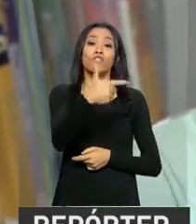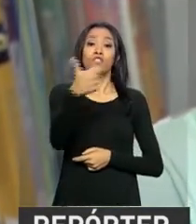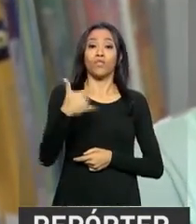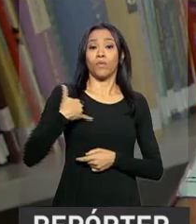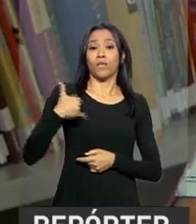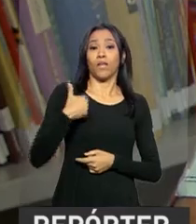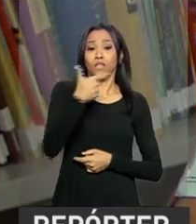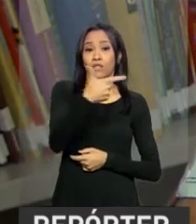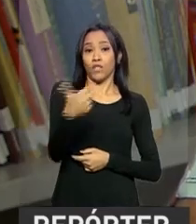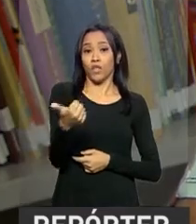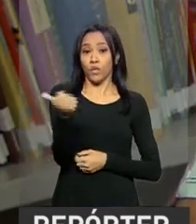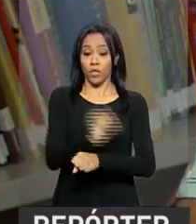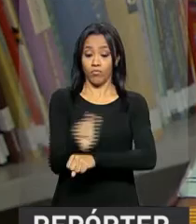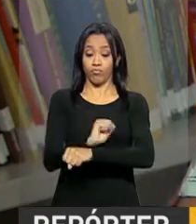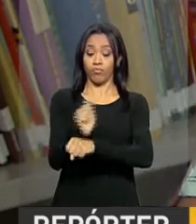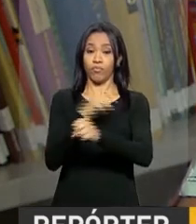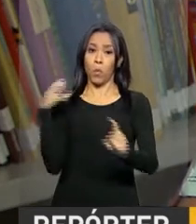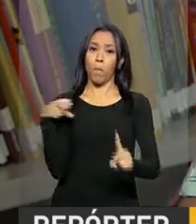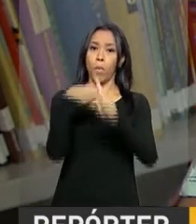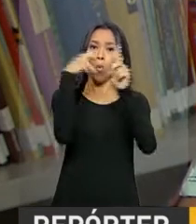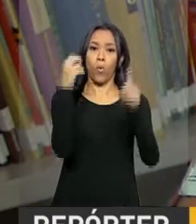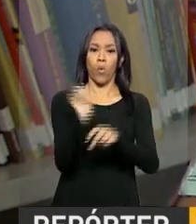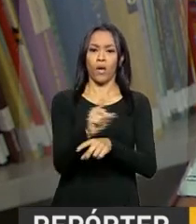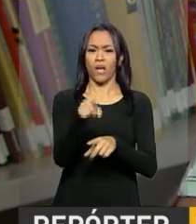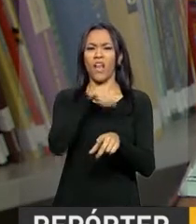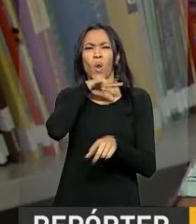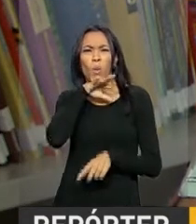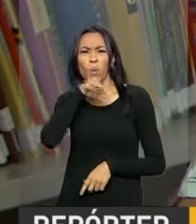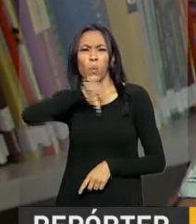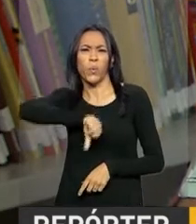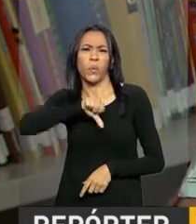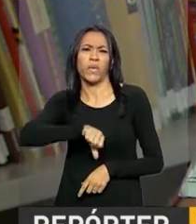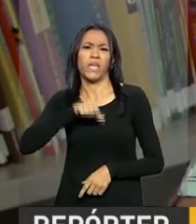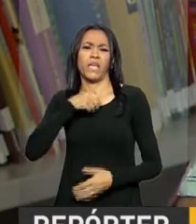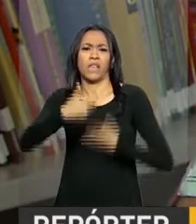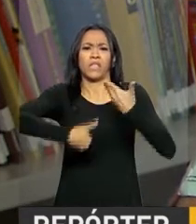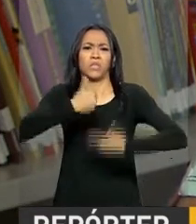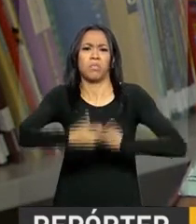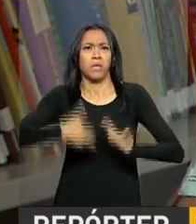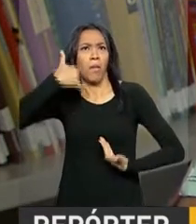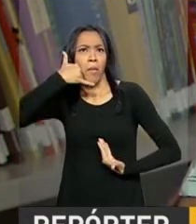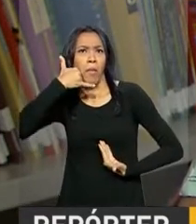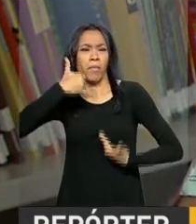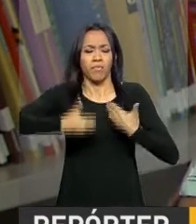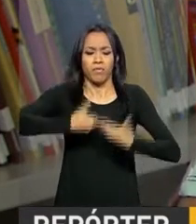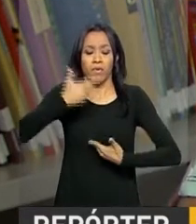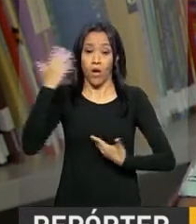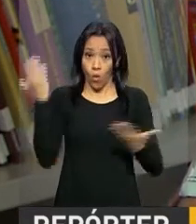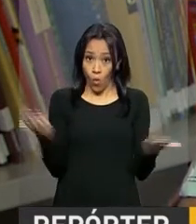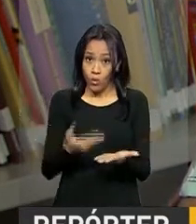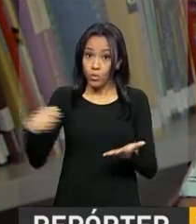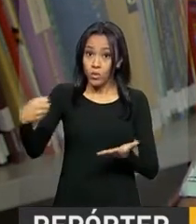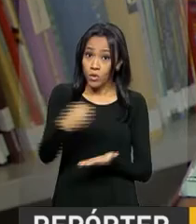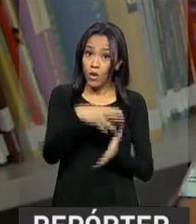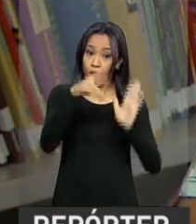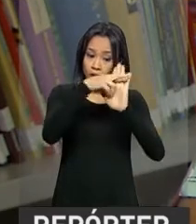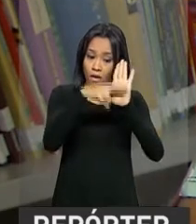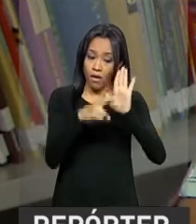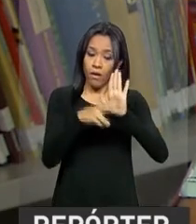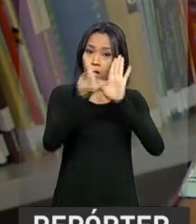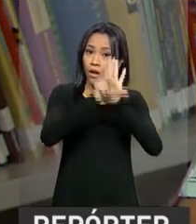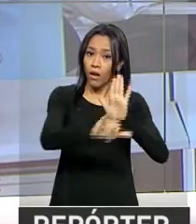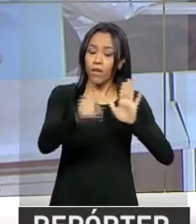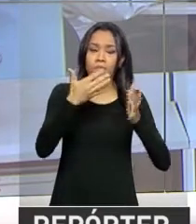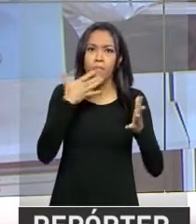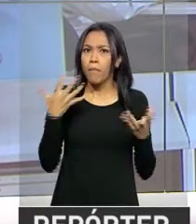acidente de carro. Era ruim demais o atendimento e hoje, com essas resoluções, melhorou